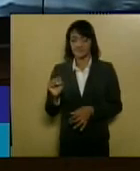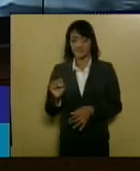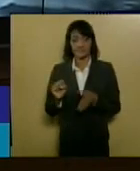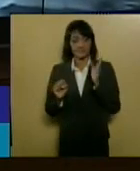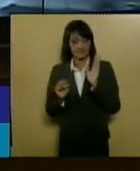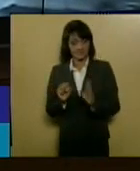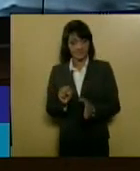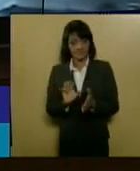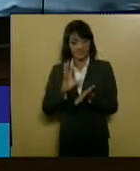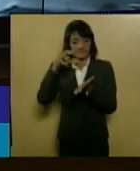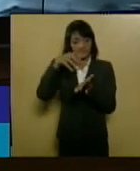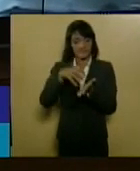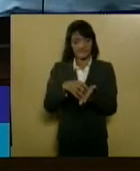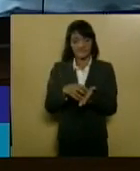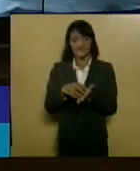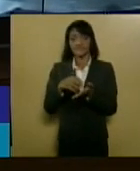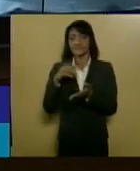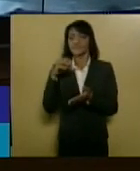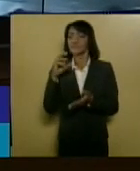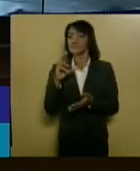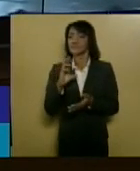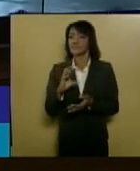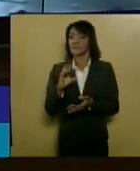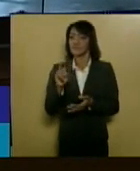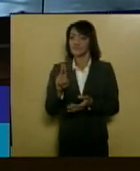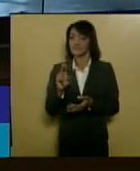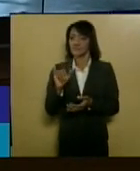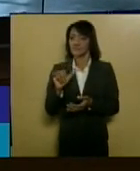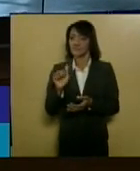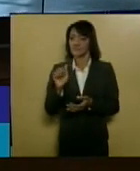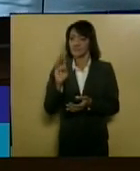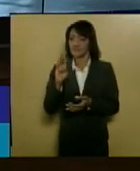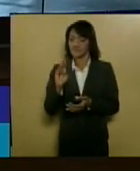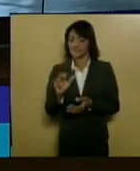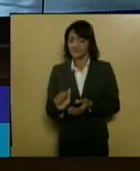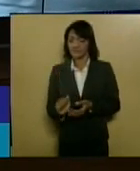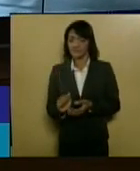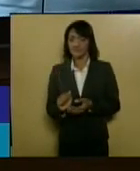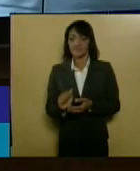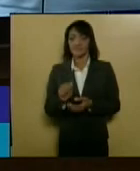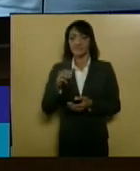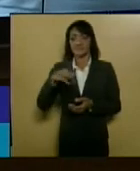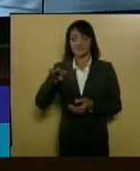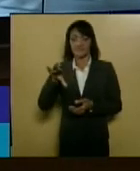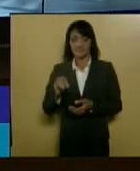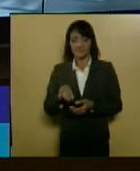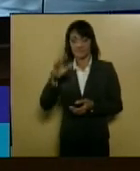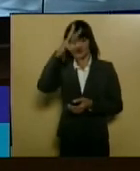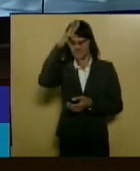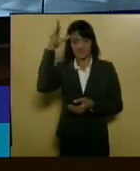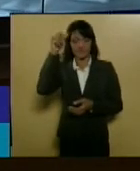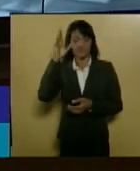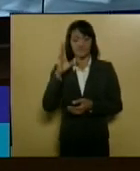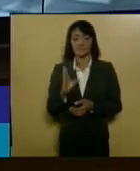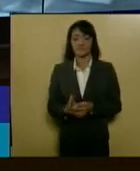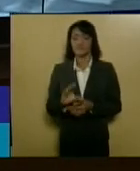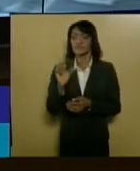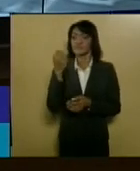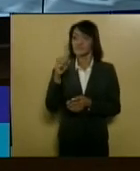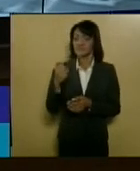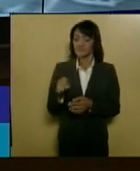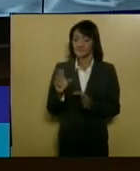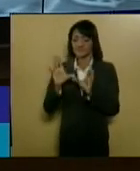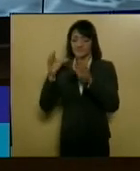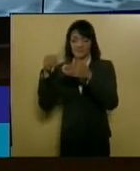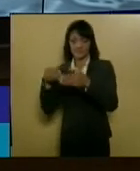com sede na cidade de Cuiabá, Mato Grosso, passou a ser denominado 8º Batalhão de Infantaria e,